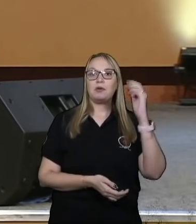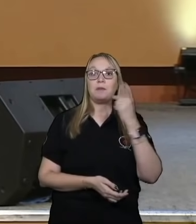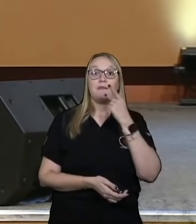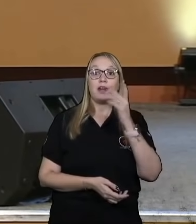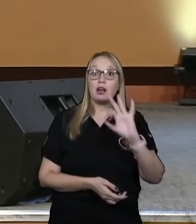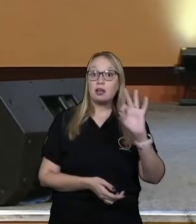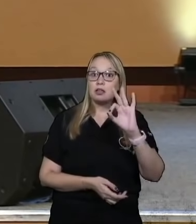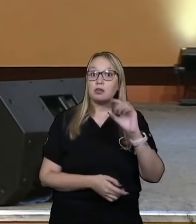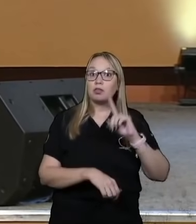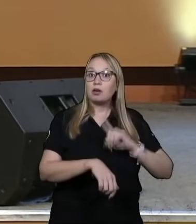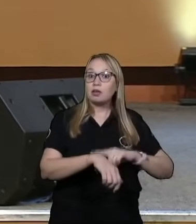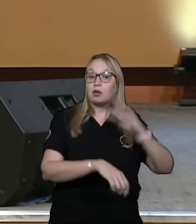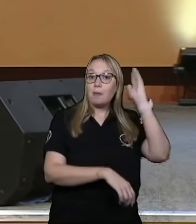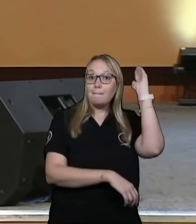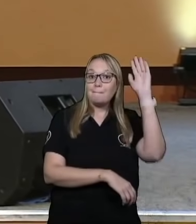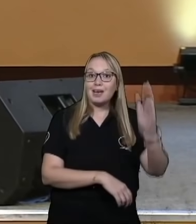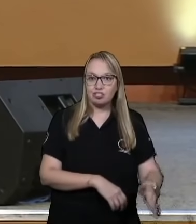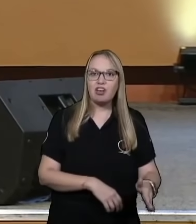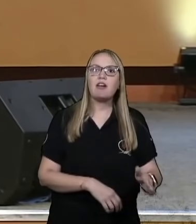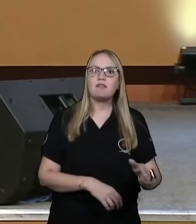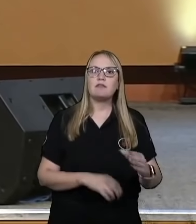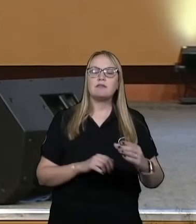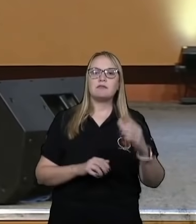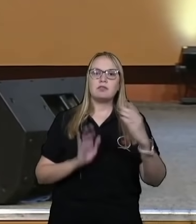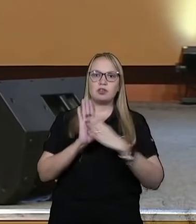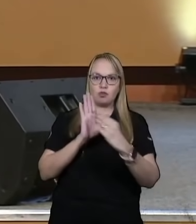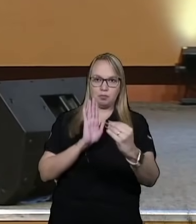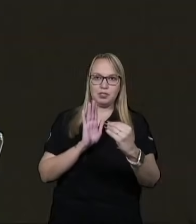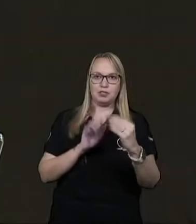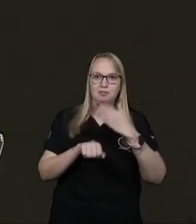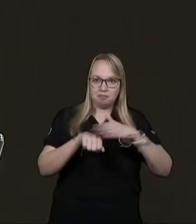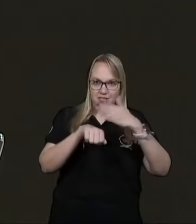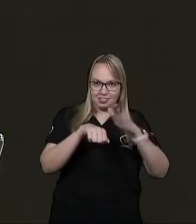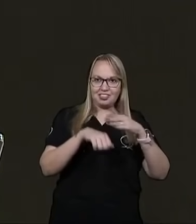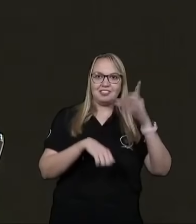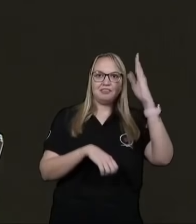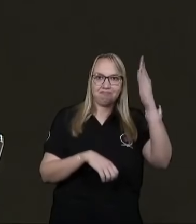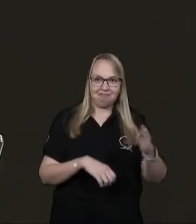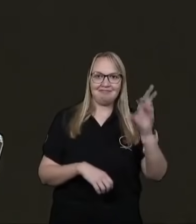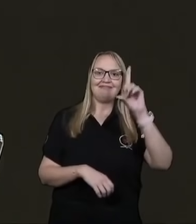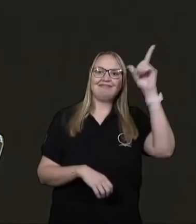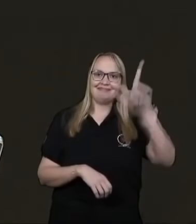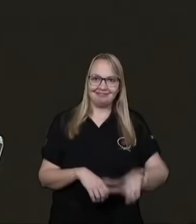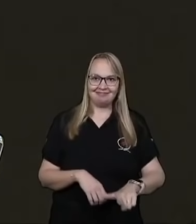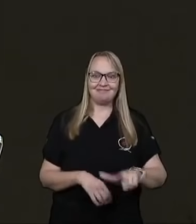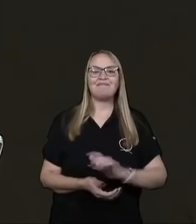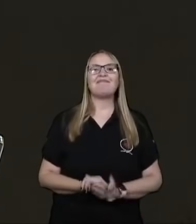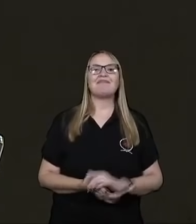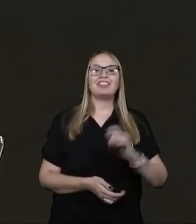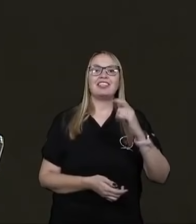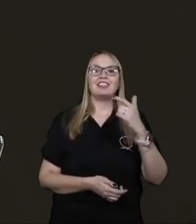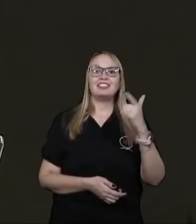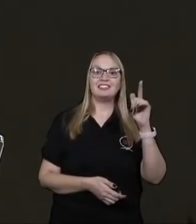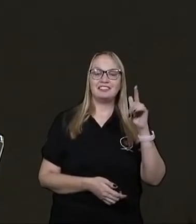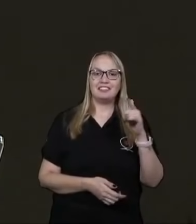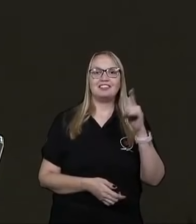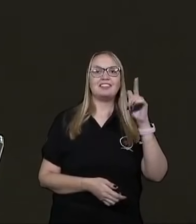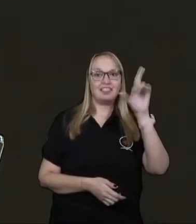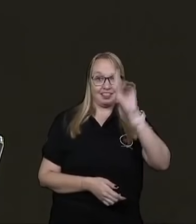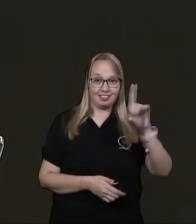é para você falar quando eu abaixar que você vai dizer Deus tem mais vamos sai ar E mais uma